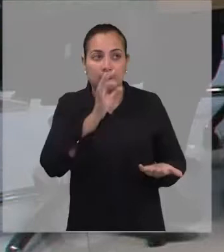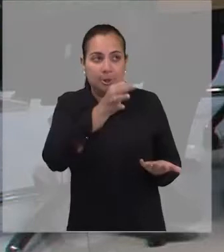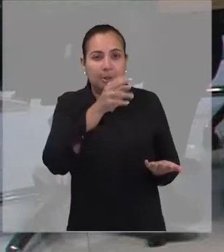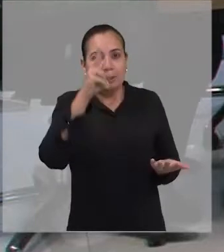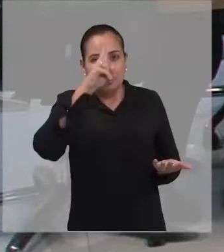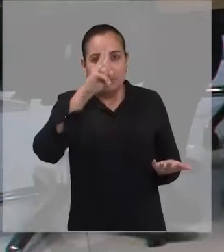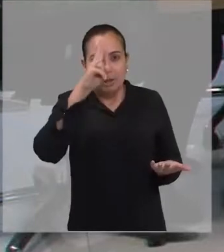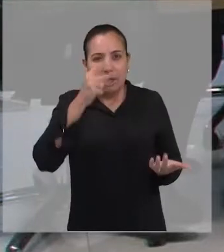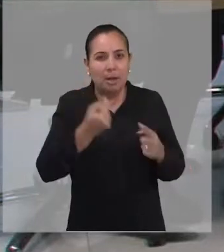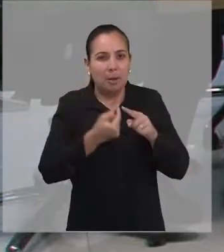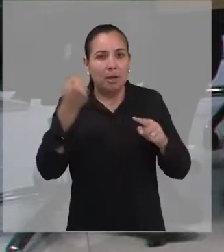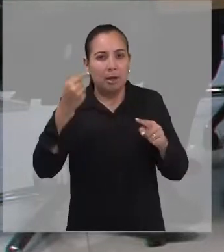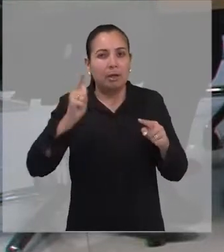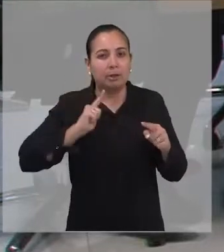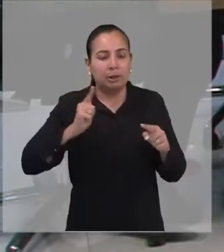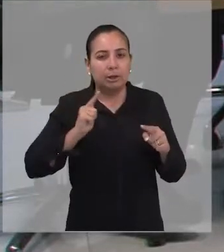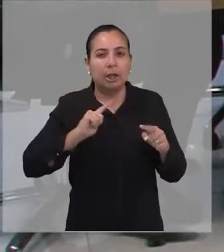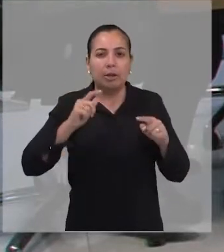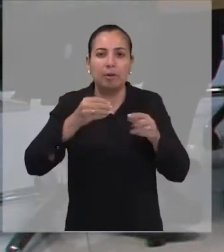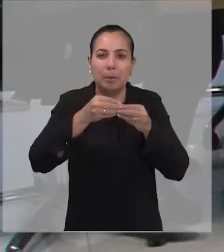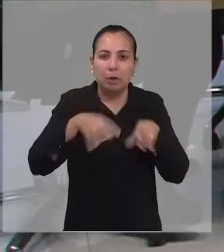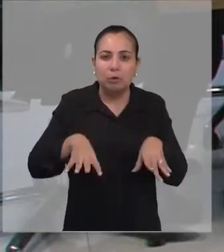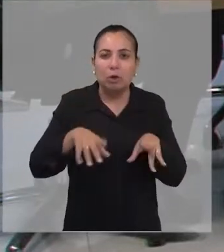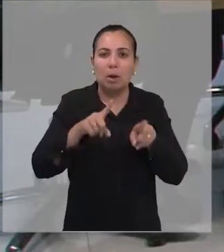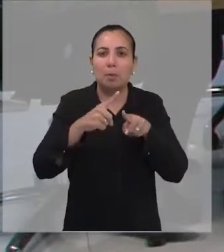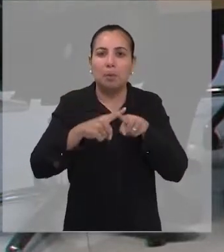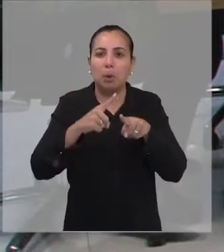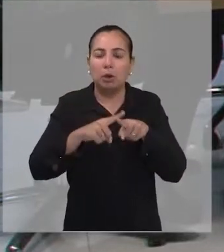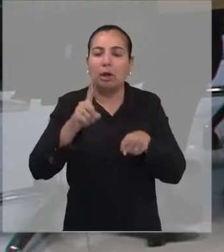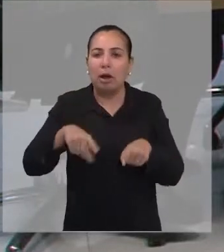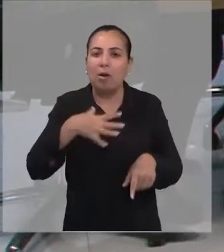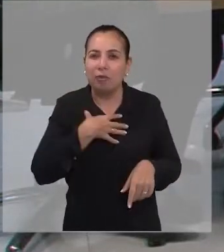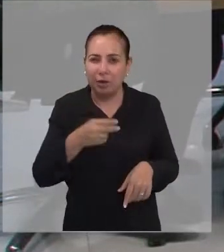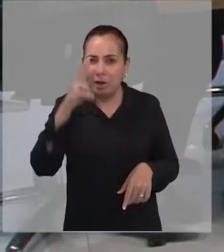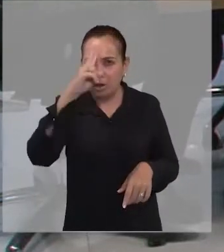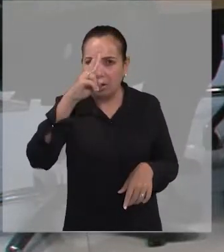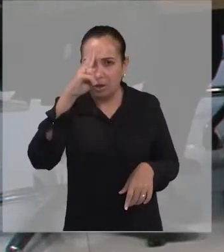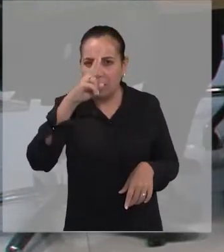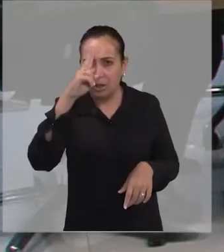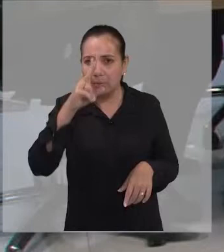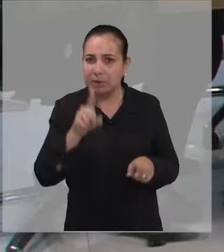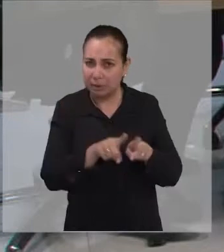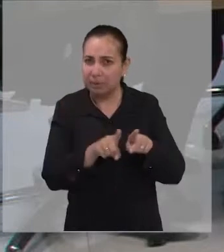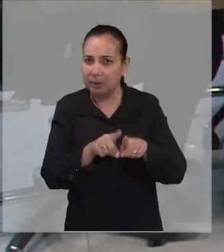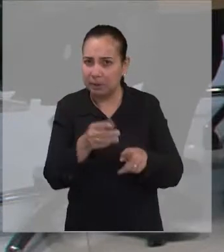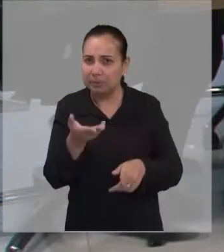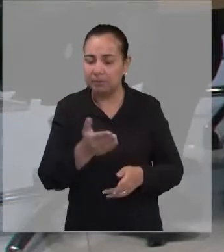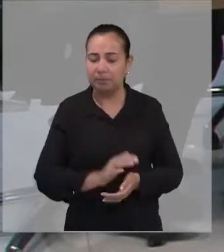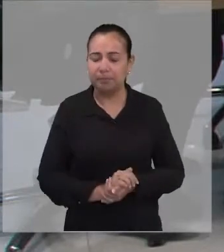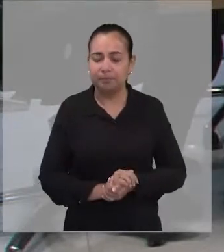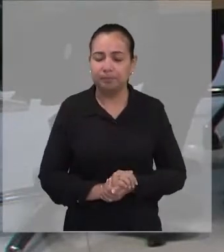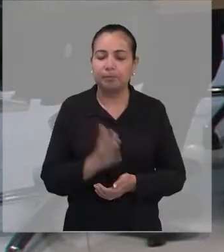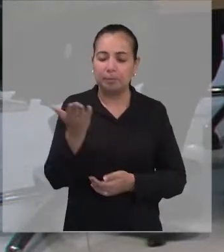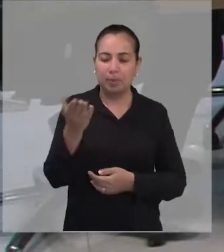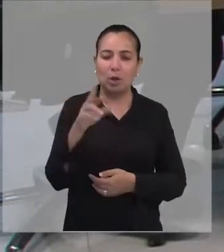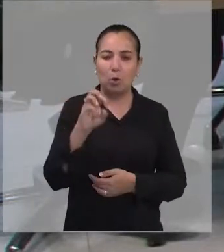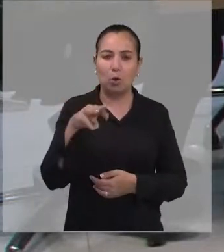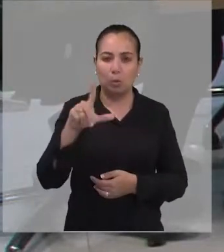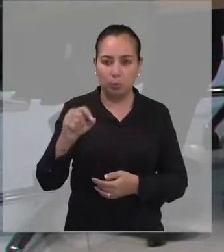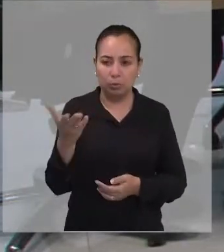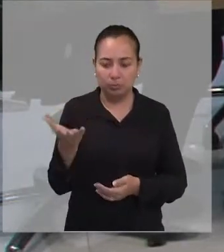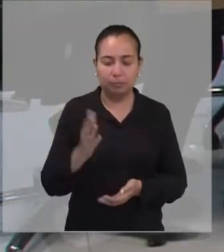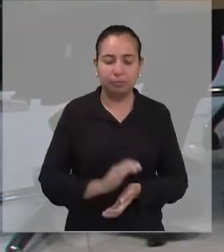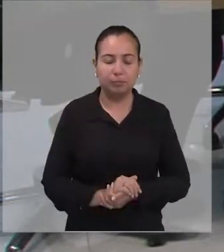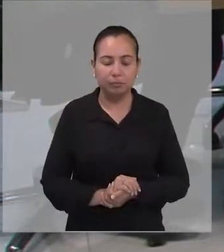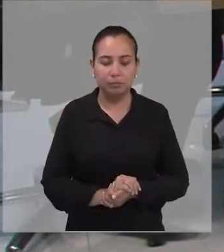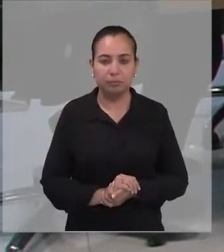E o mesmo filho. E o mesmo filho. Tá? É bom lembrar desse aspecto. Professor Rômulo Leitão. Eu